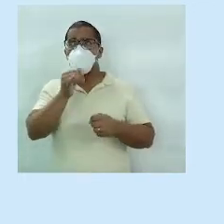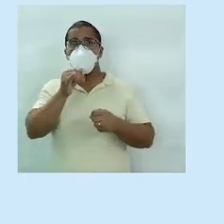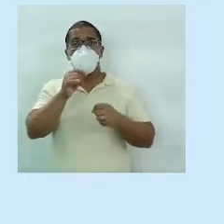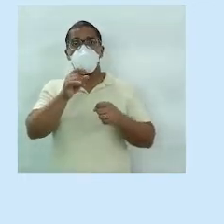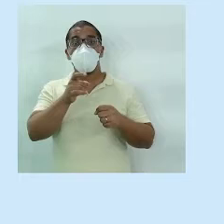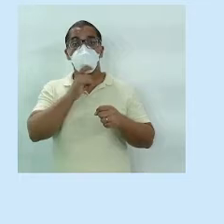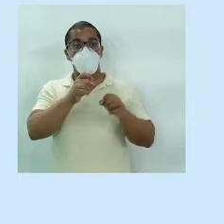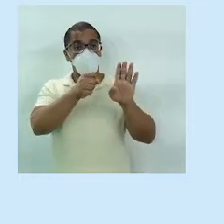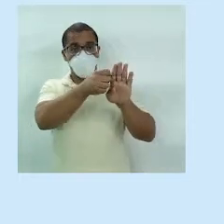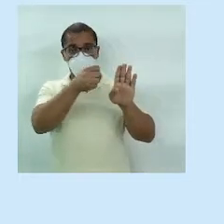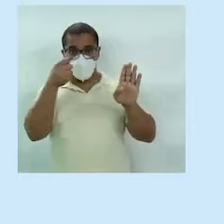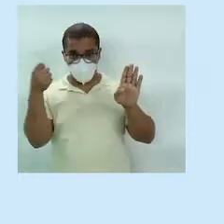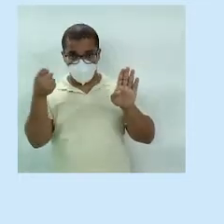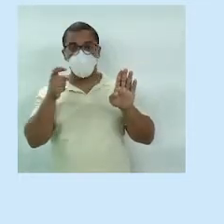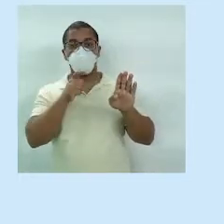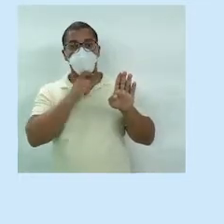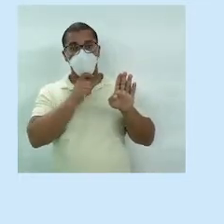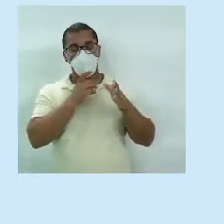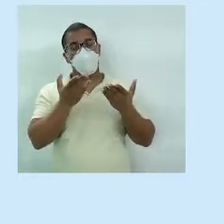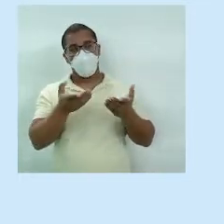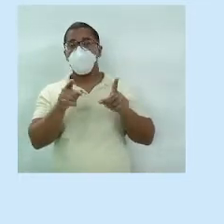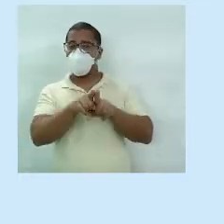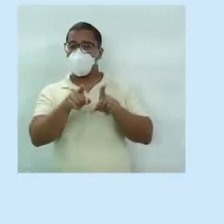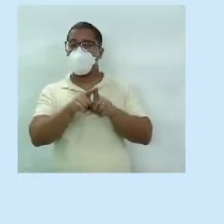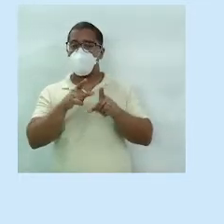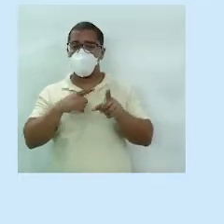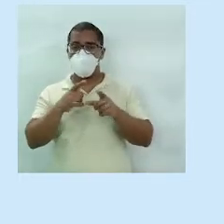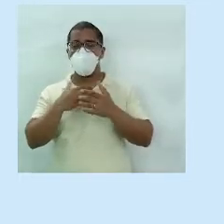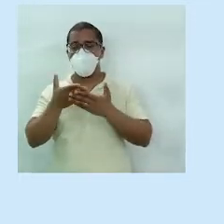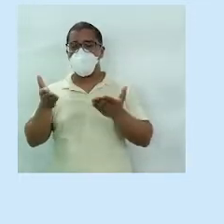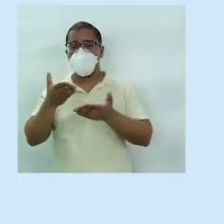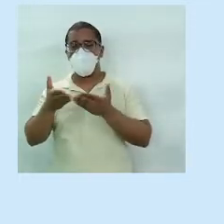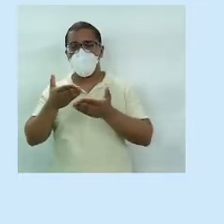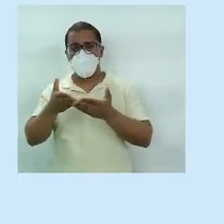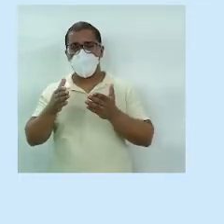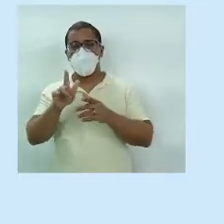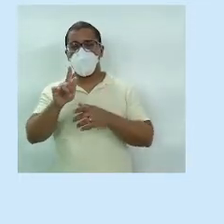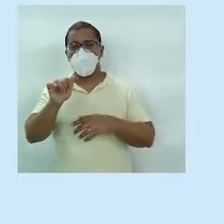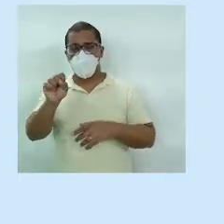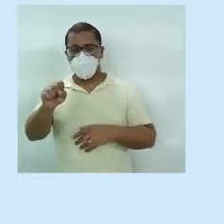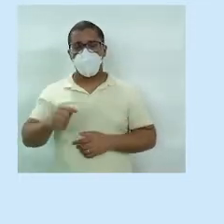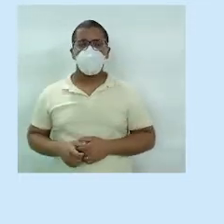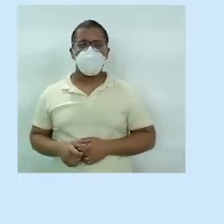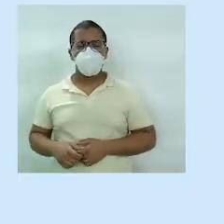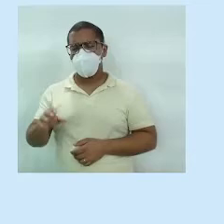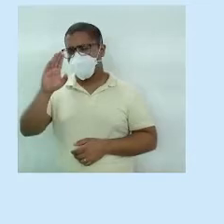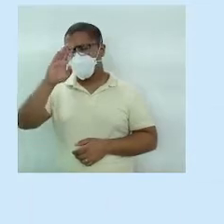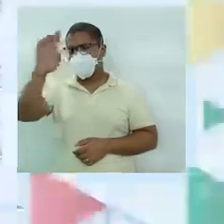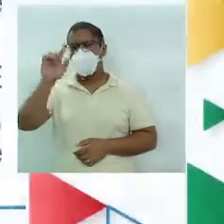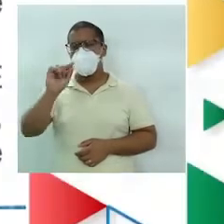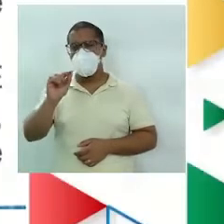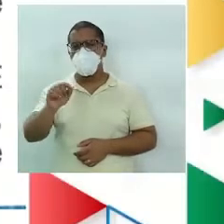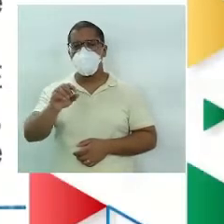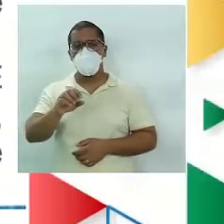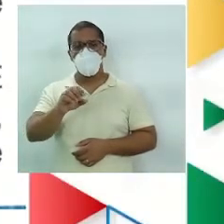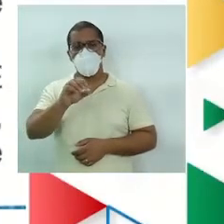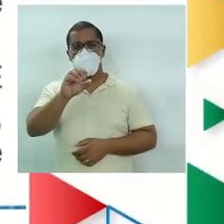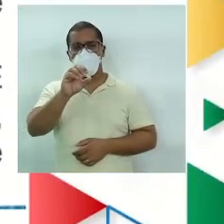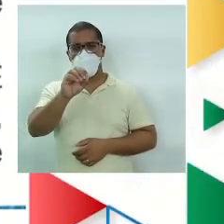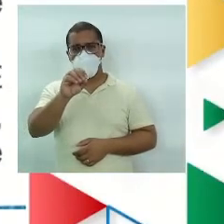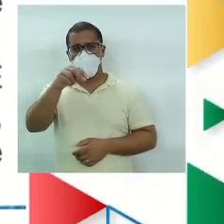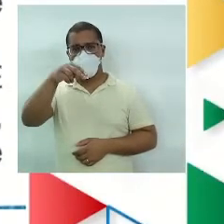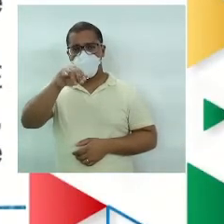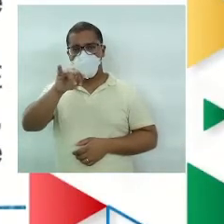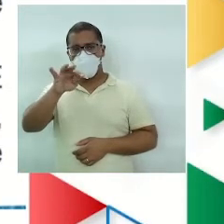geladeiras, tá certo? Vamos lá. Os principais gases de efeito estufa são o óxido de